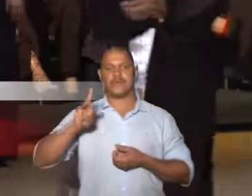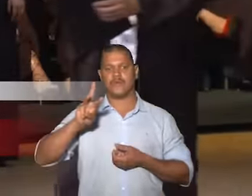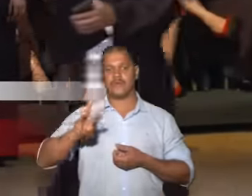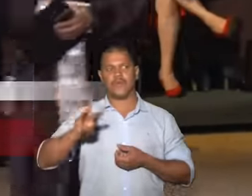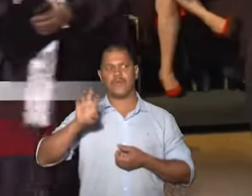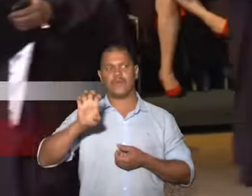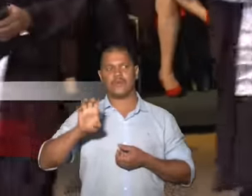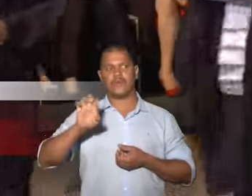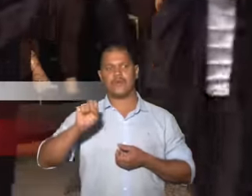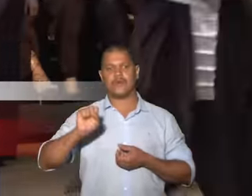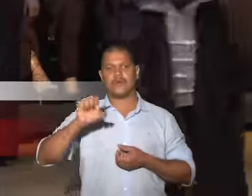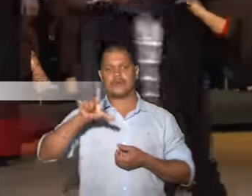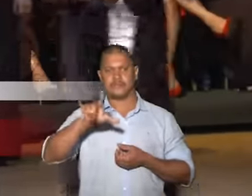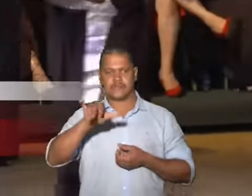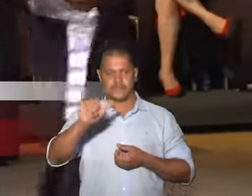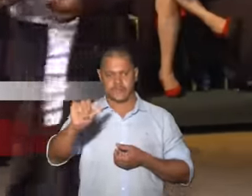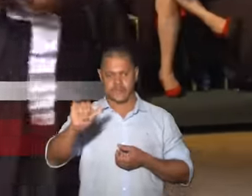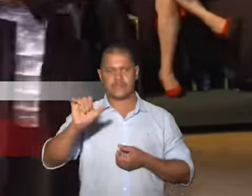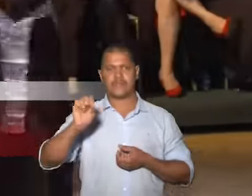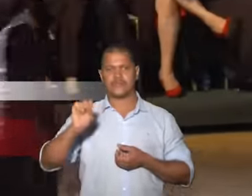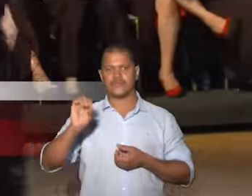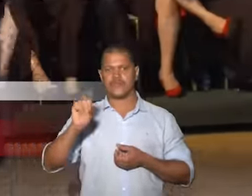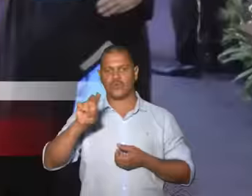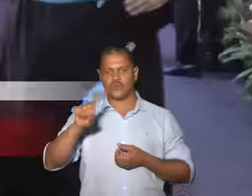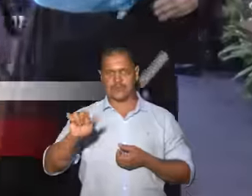Wesley de Souza Bião.